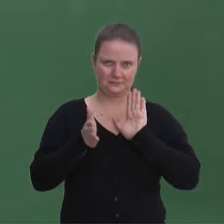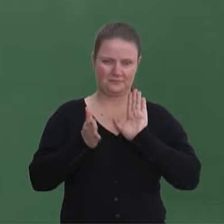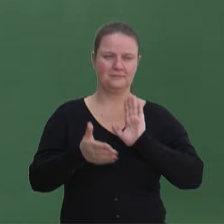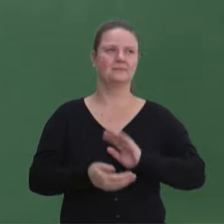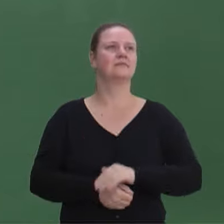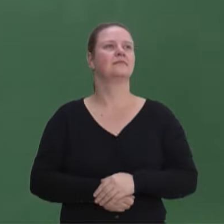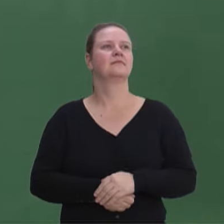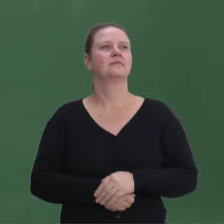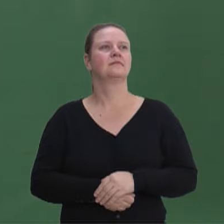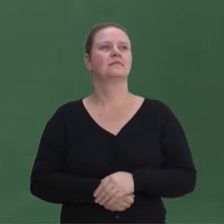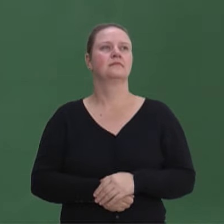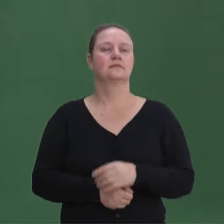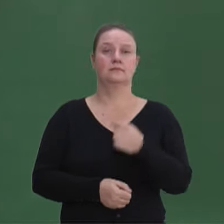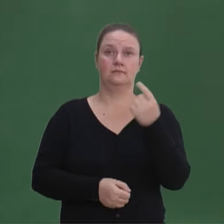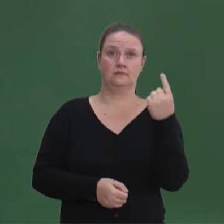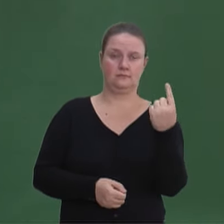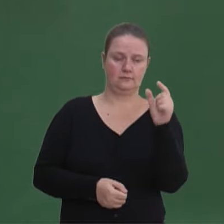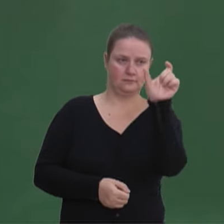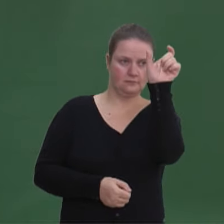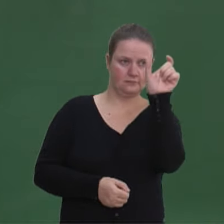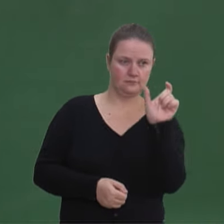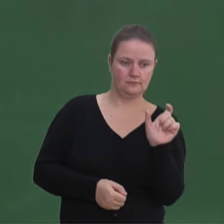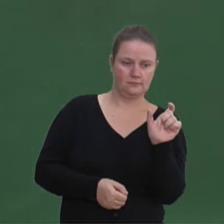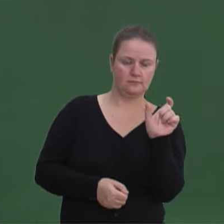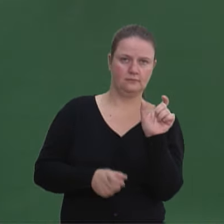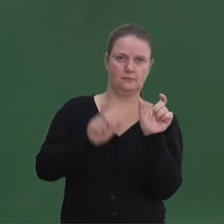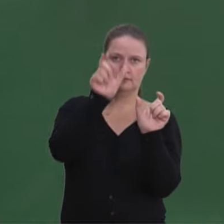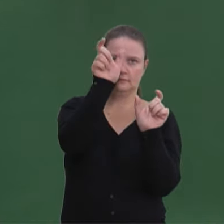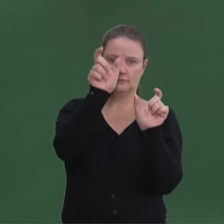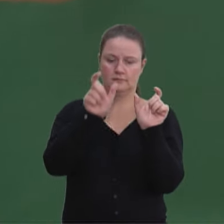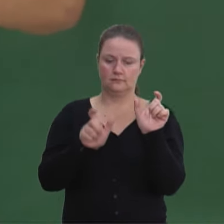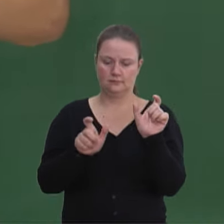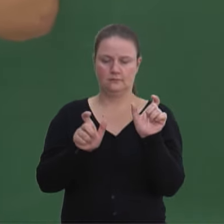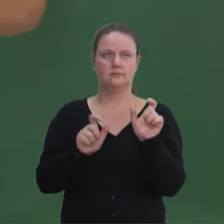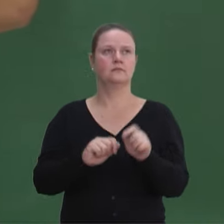A primeira e a segunda coluna.